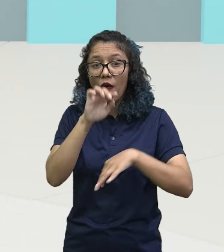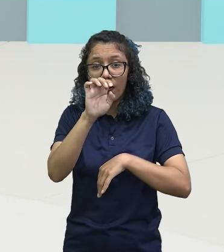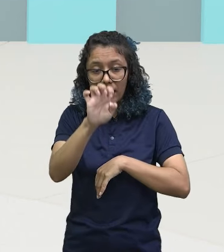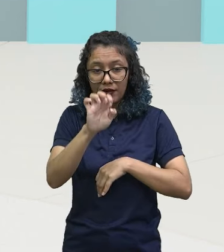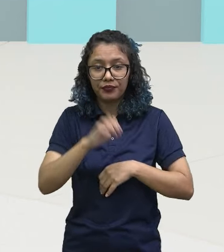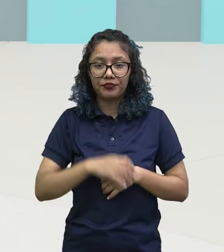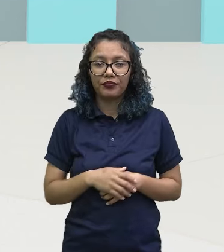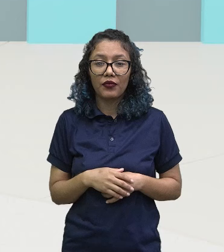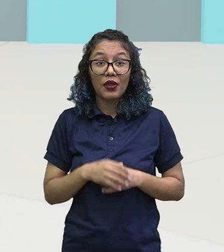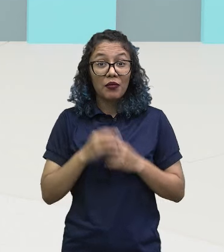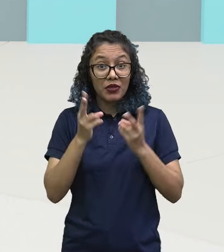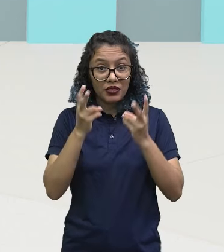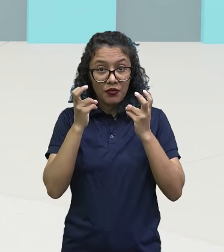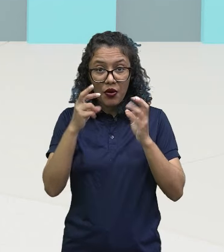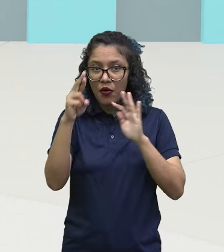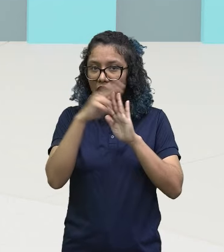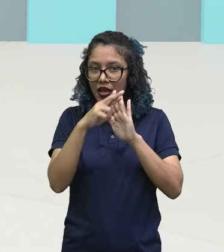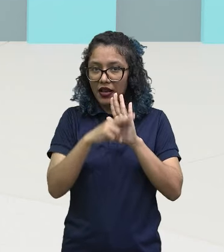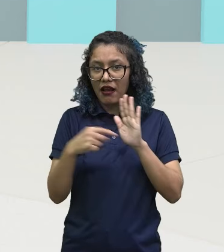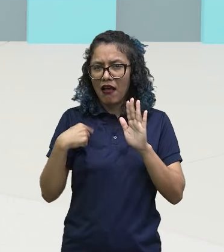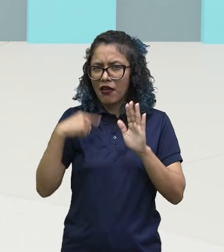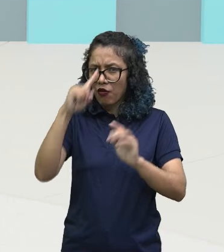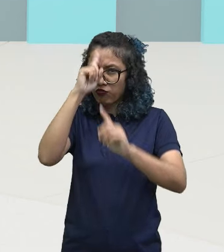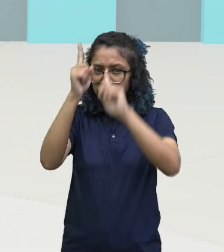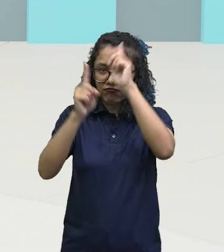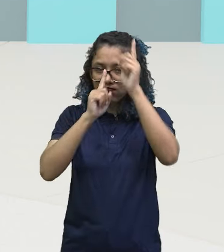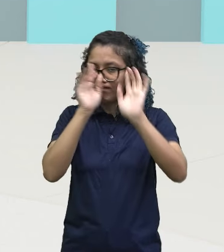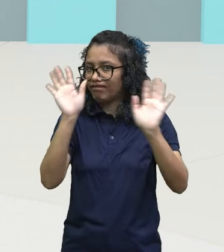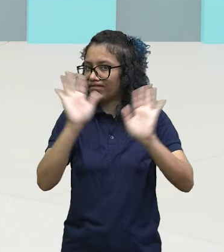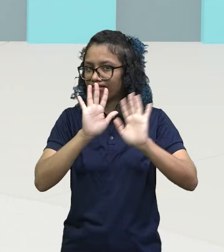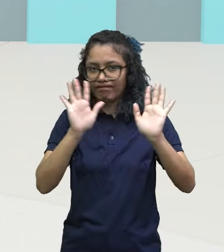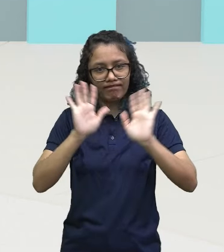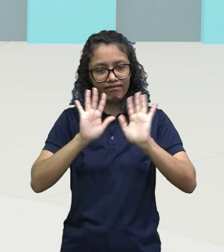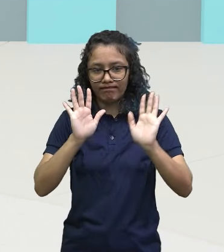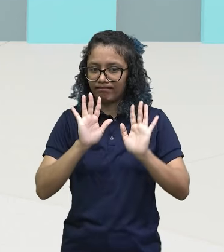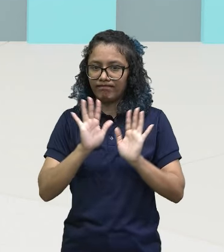não tirei regras da minha cabeça, eu não segui as vozes da minha